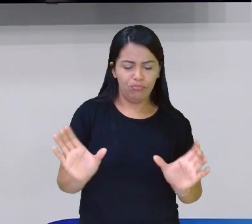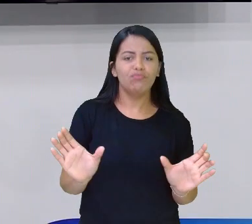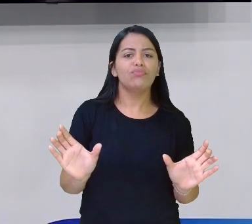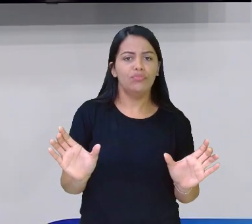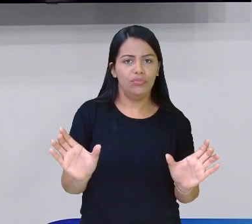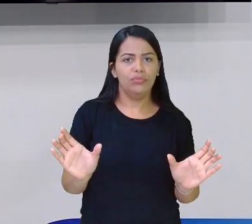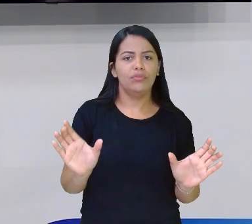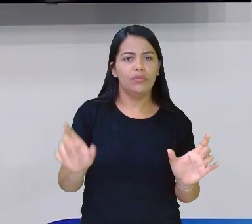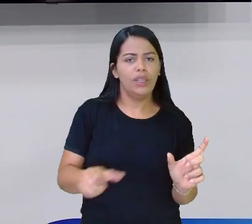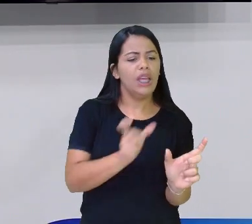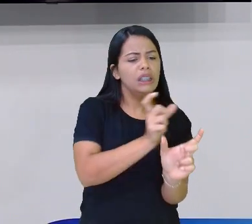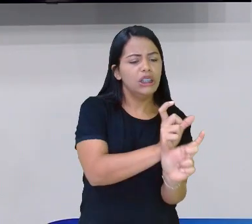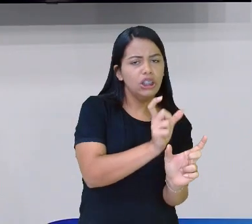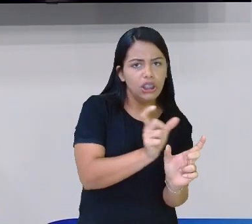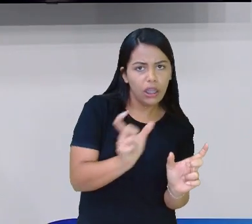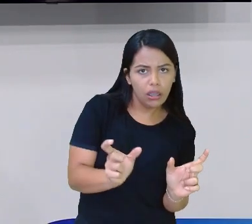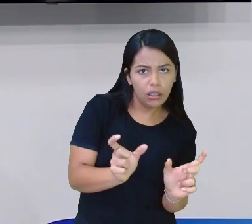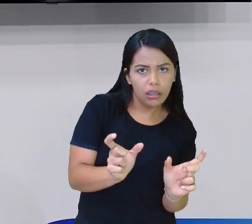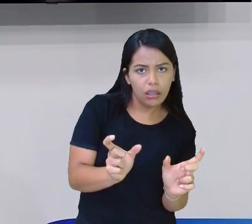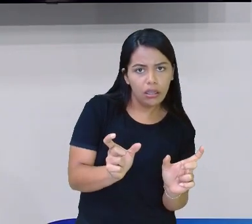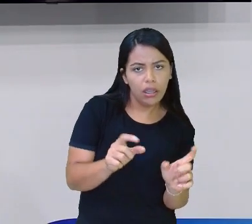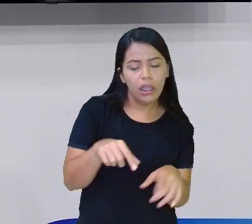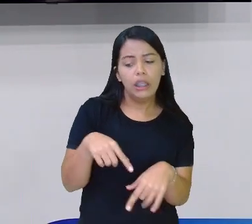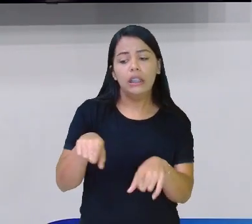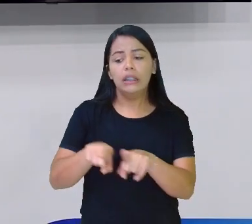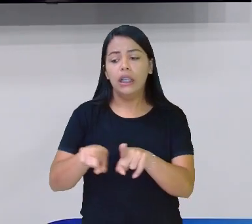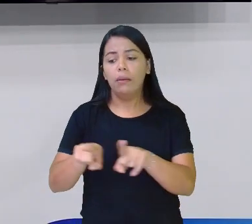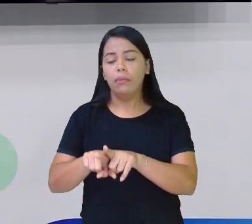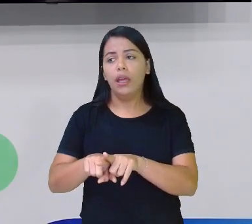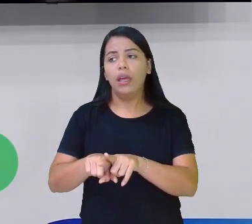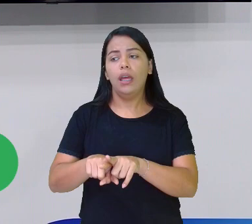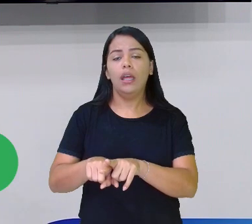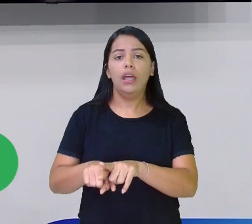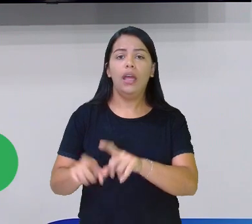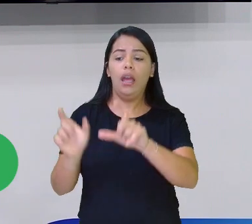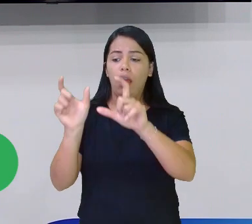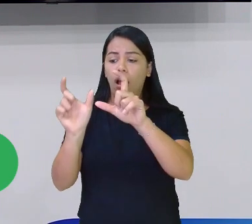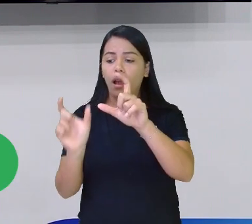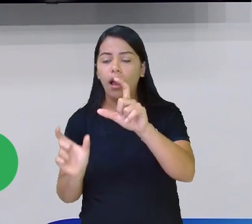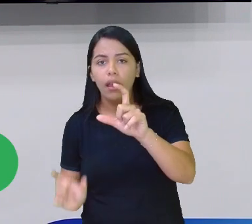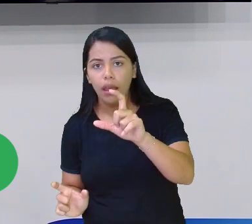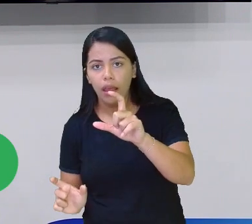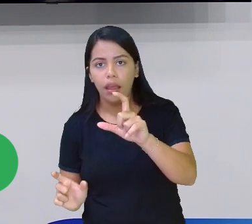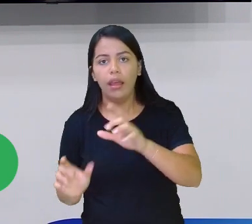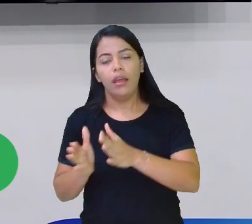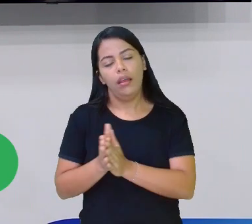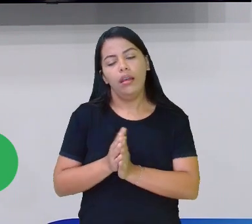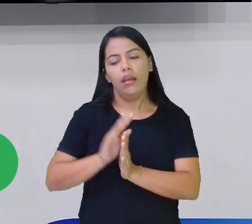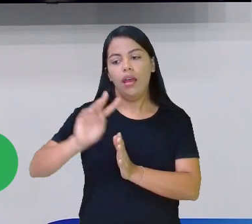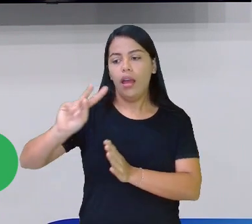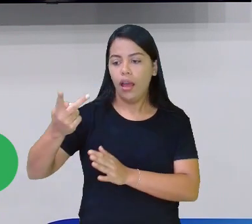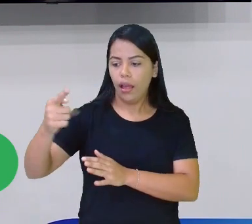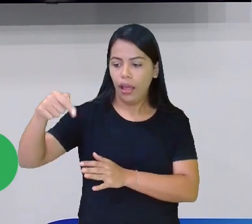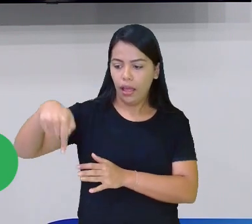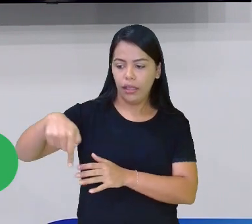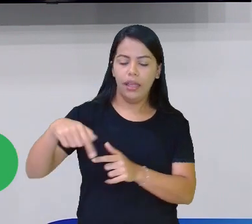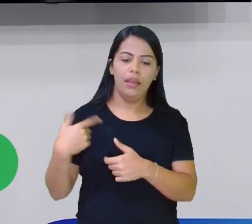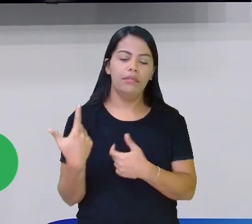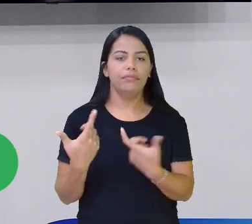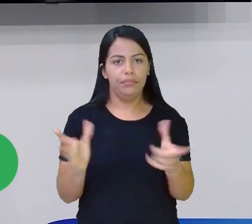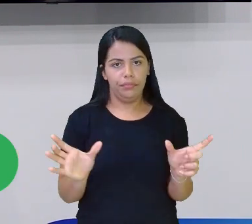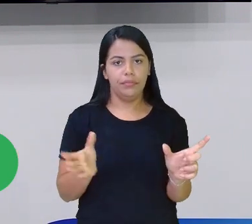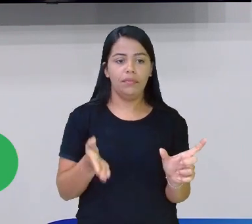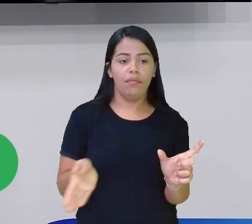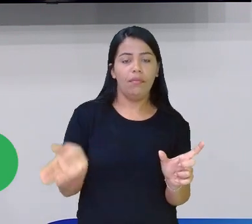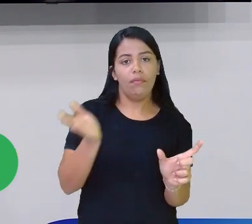assim, tá? Tirinha e história em quadrinhos. Ambas, como o nome já diz, são histórias que em formato do